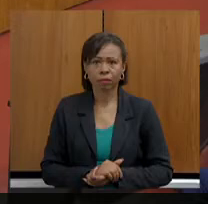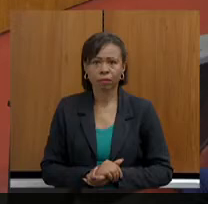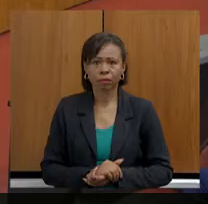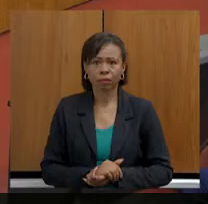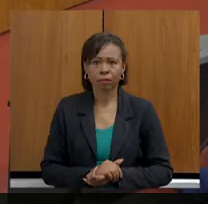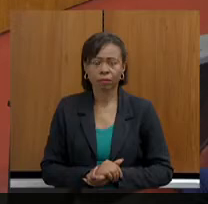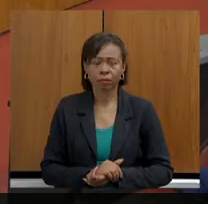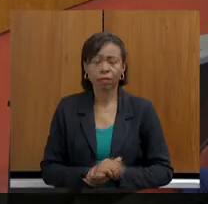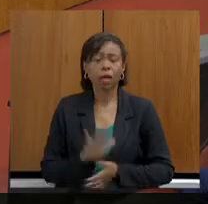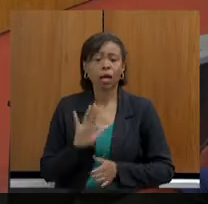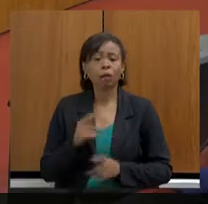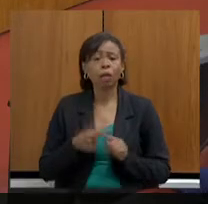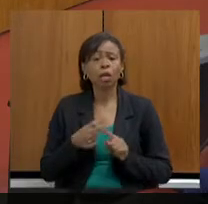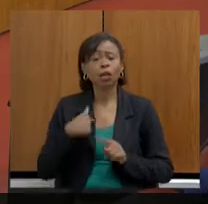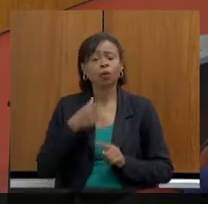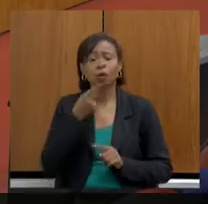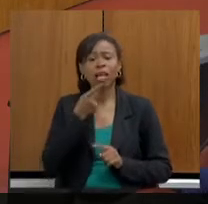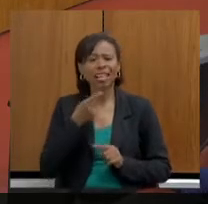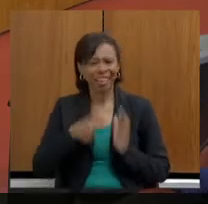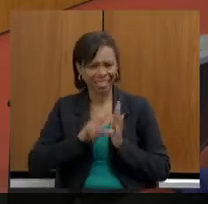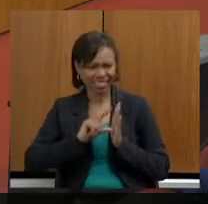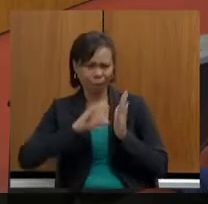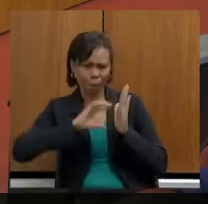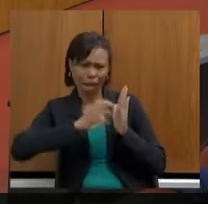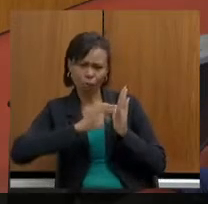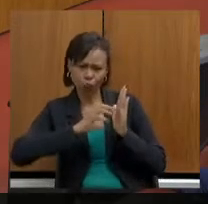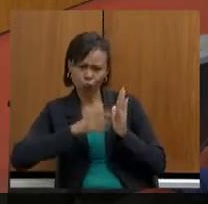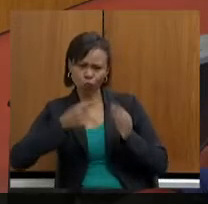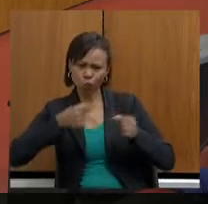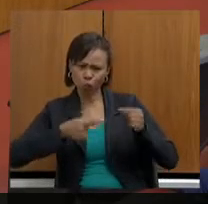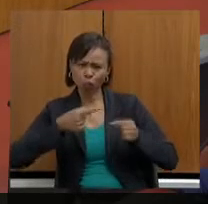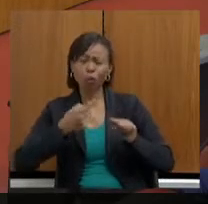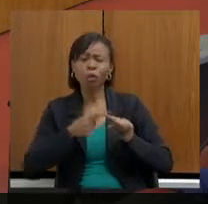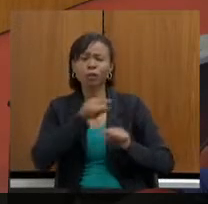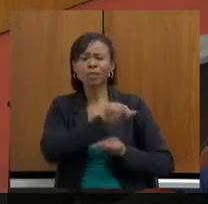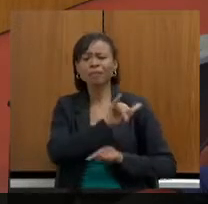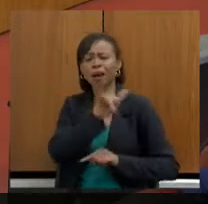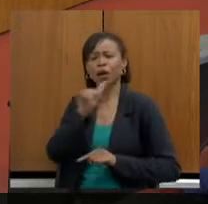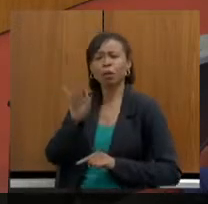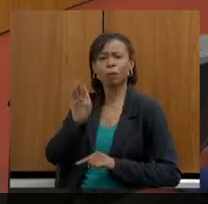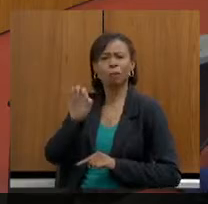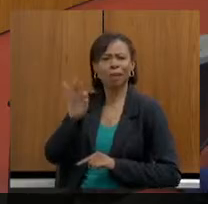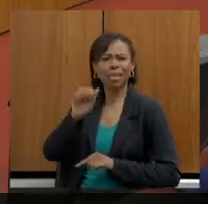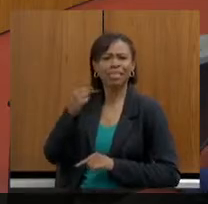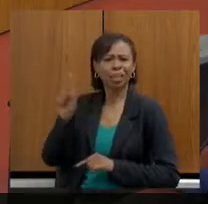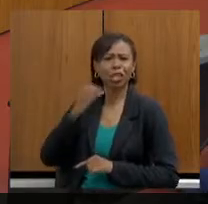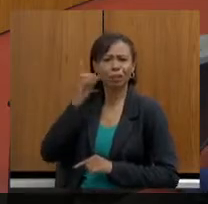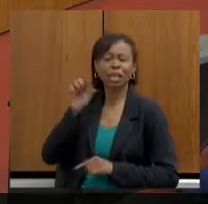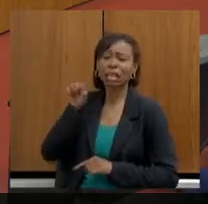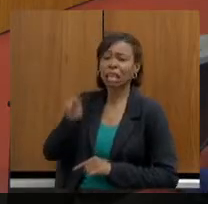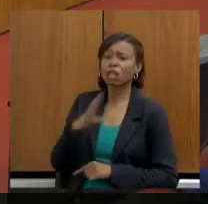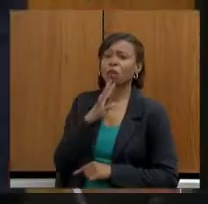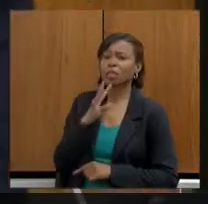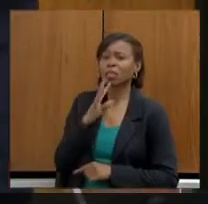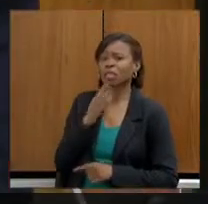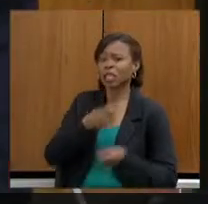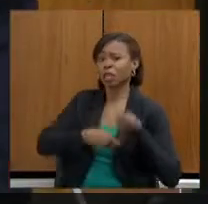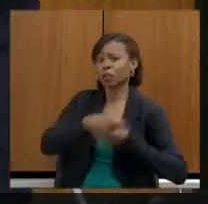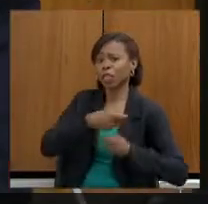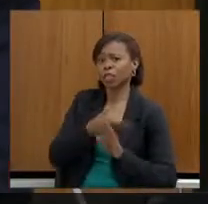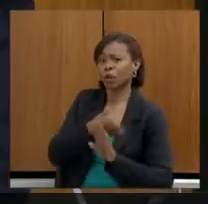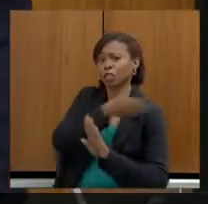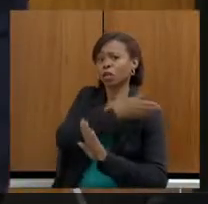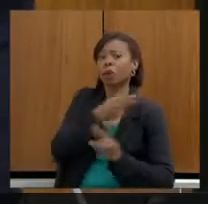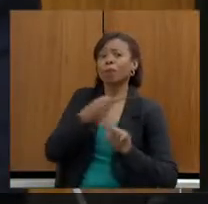você acredita quando eu falei de partido por isso que quando a senhora dirigir o deputado Betão se ela disse que ele conhecia muito bem a administração anterior